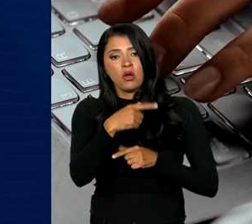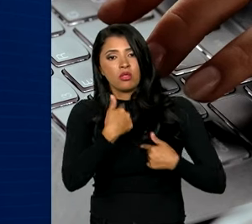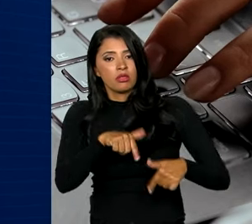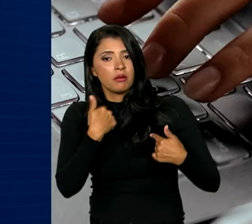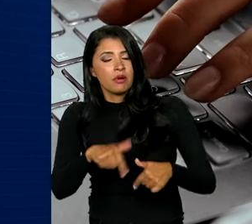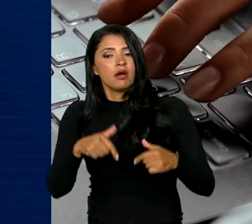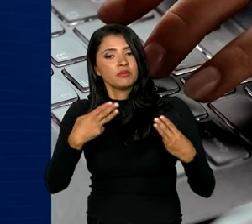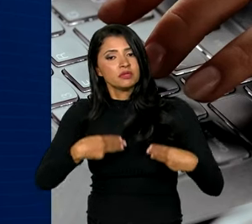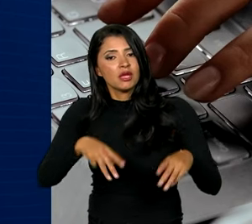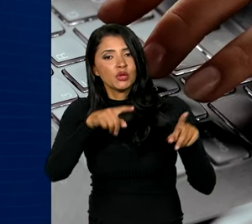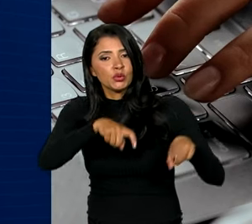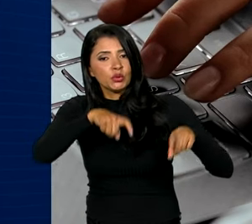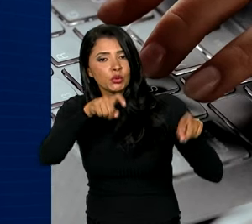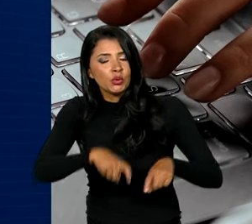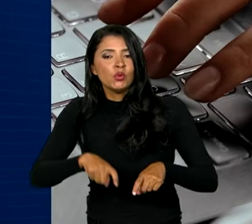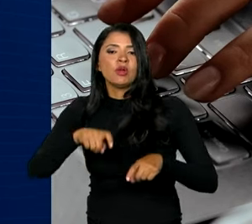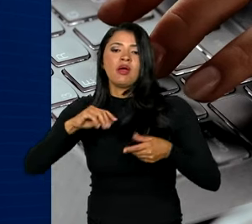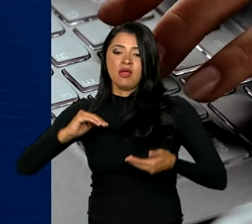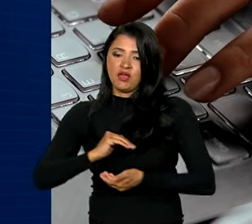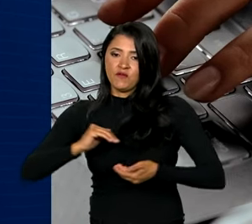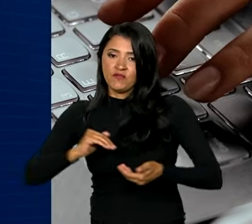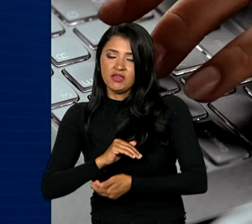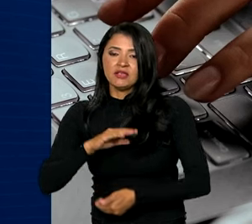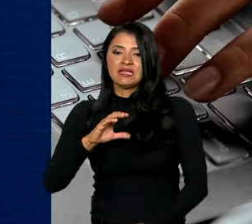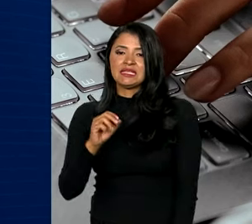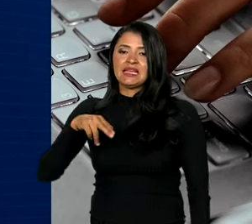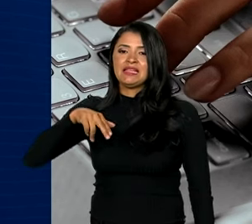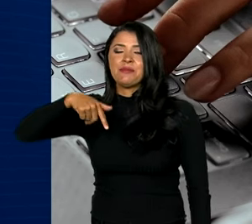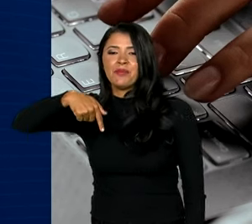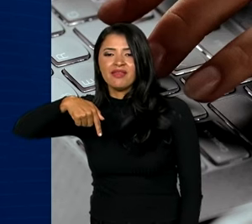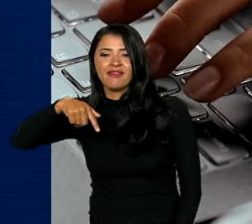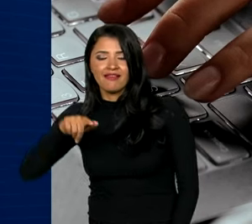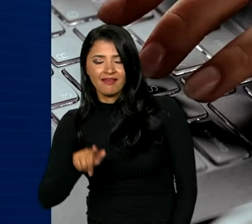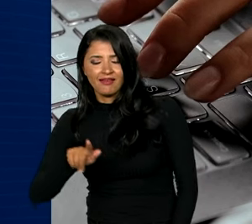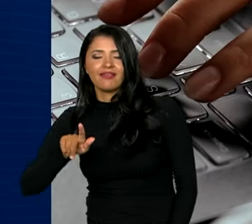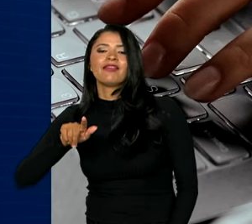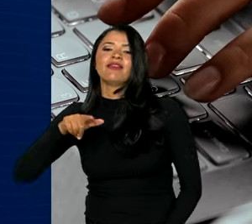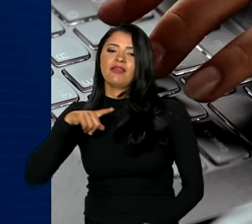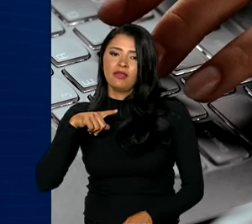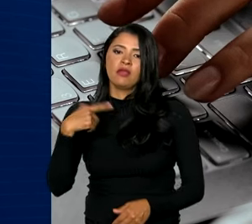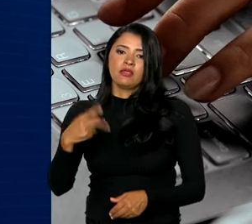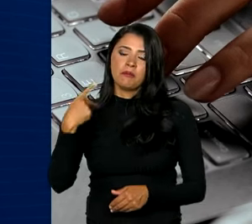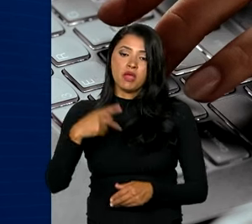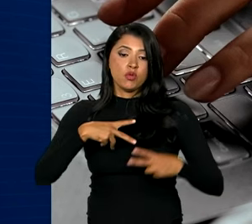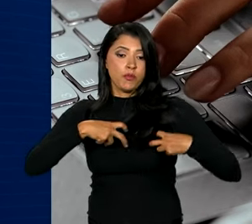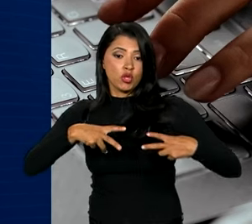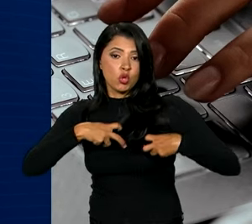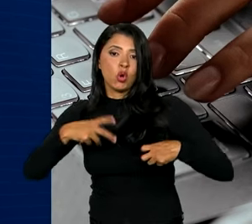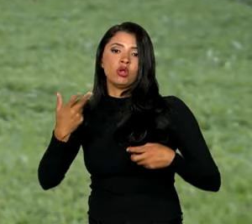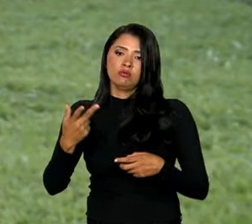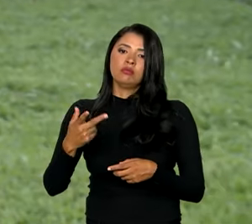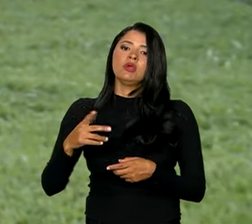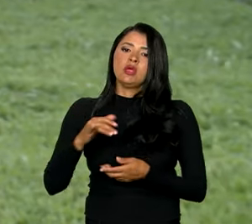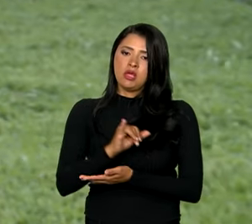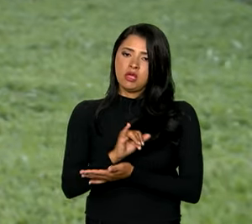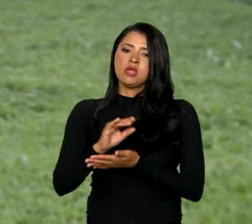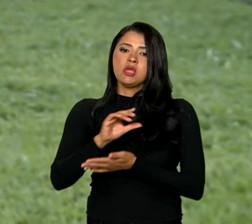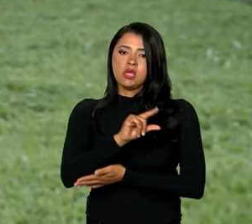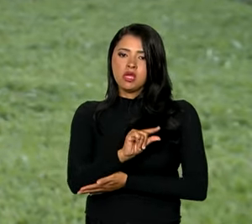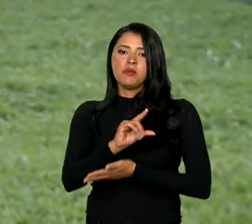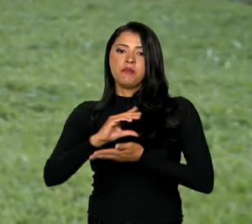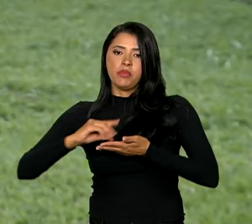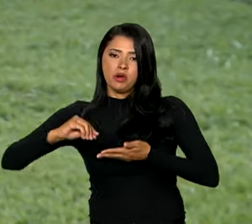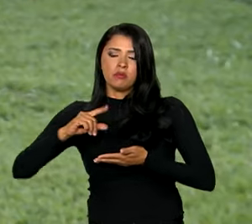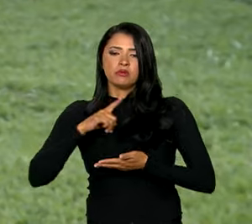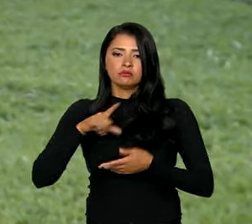da Agricultura, da Anvisa, do CNPq, da Agência Nacional do Petróleo e do IBAMA. O BID também